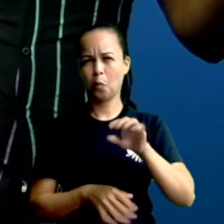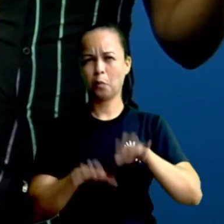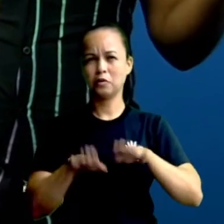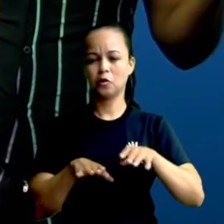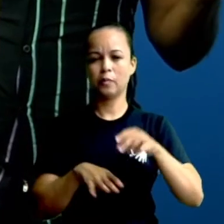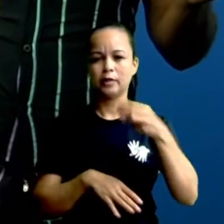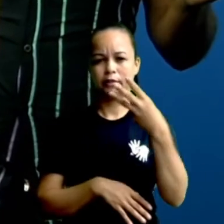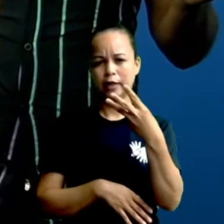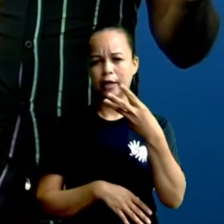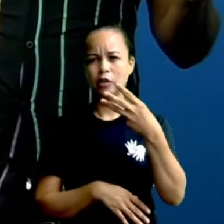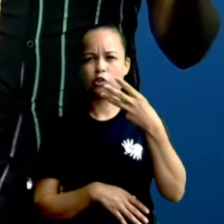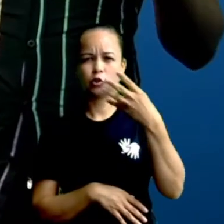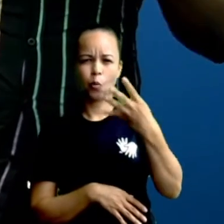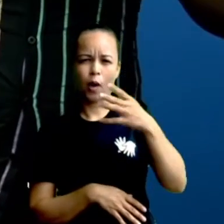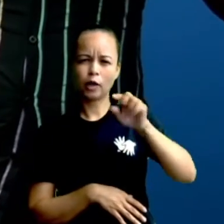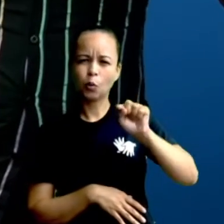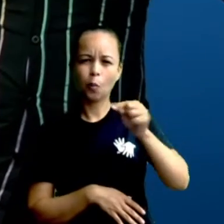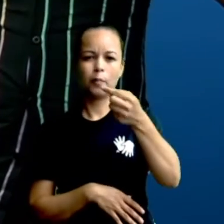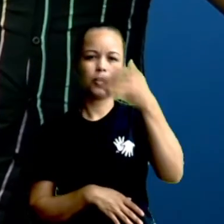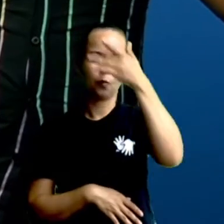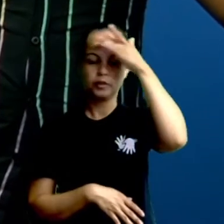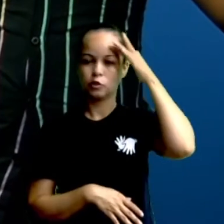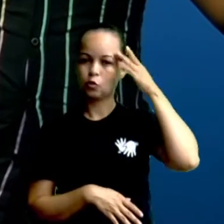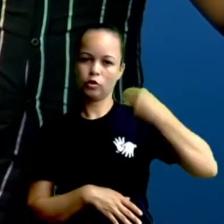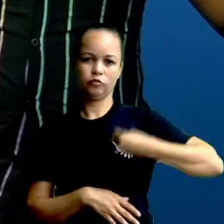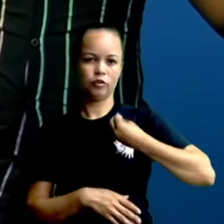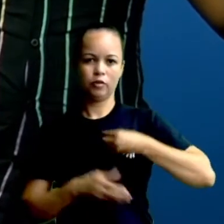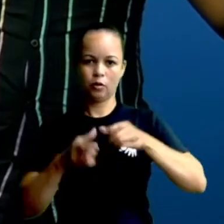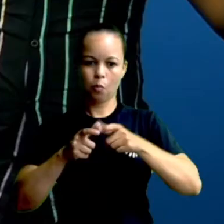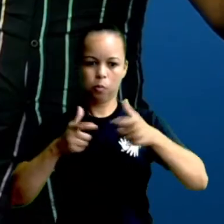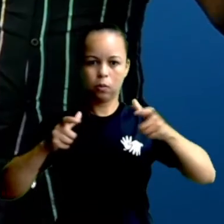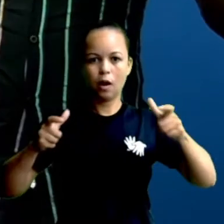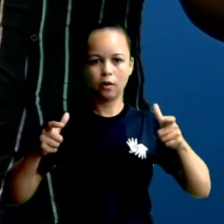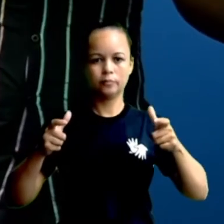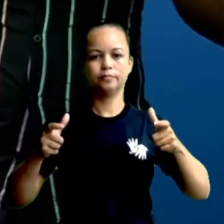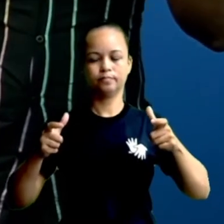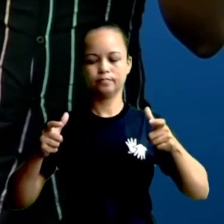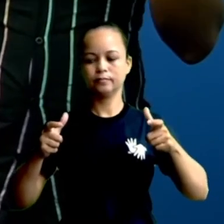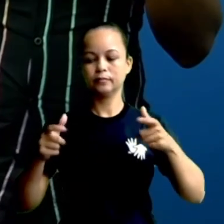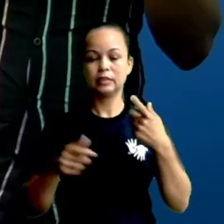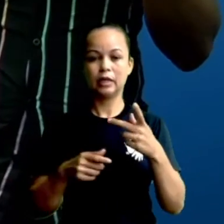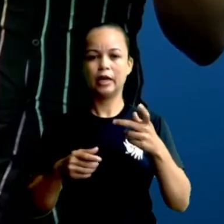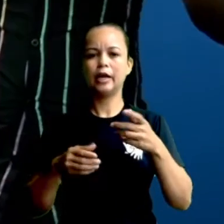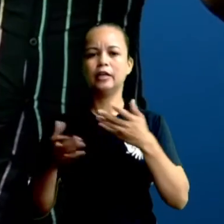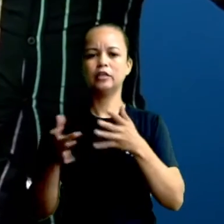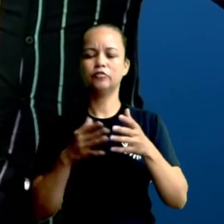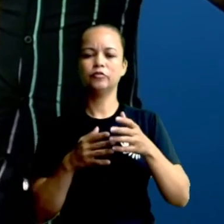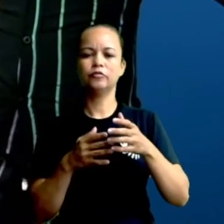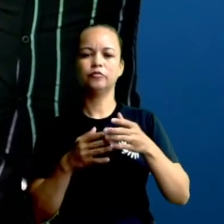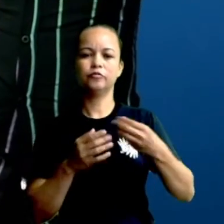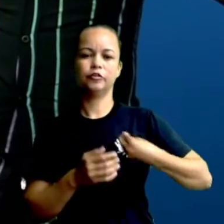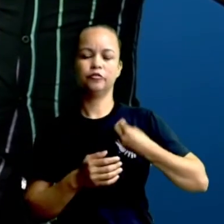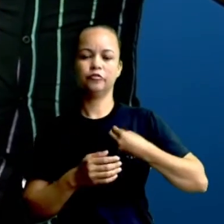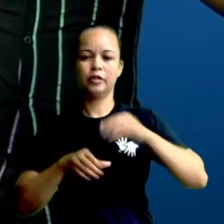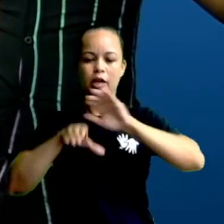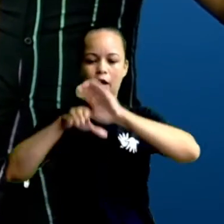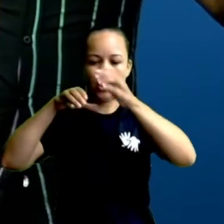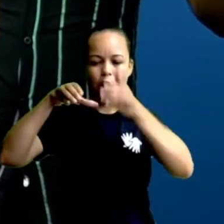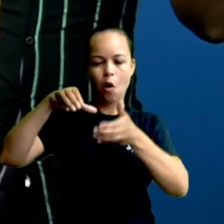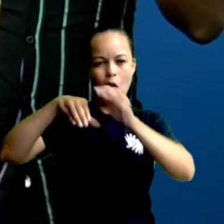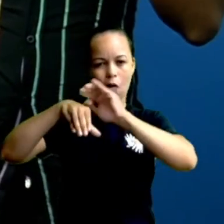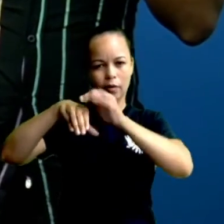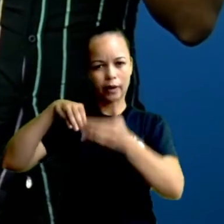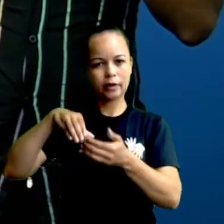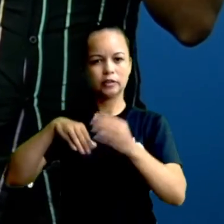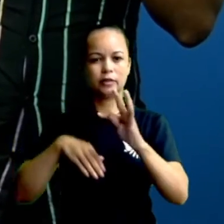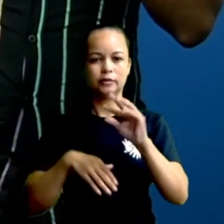a 4.000 pessoas vivendo. Era imenso esses aldeamentos, tá? Eles viviam em tabas, que é aquelas ocas que eu falei para vocês.